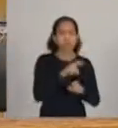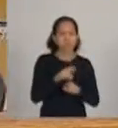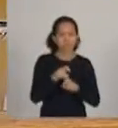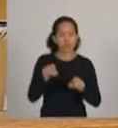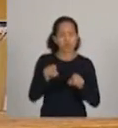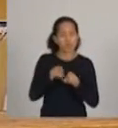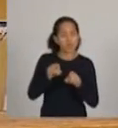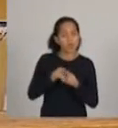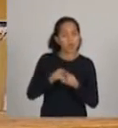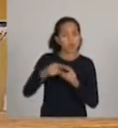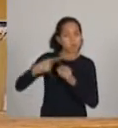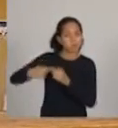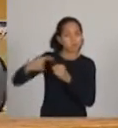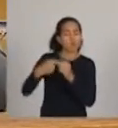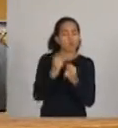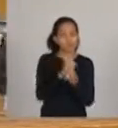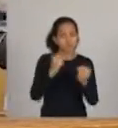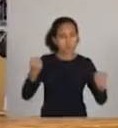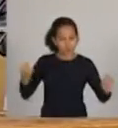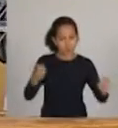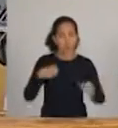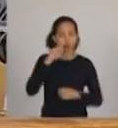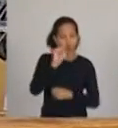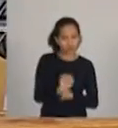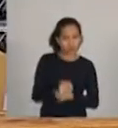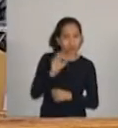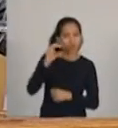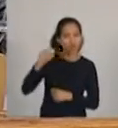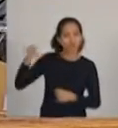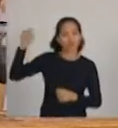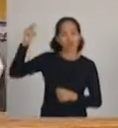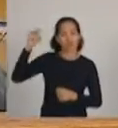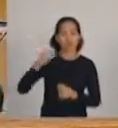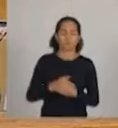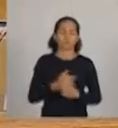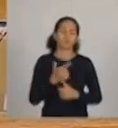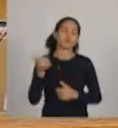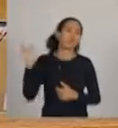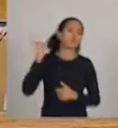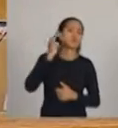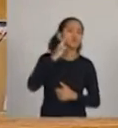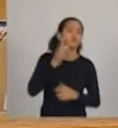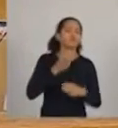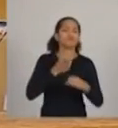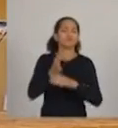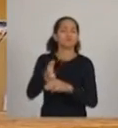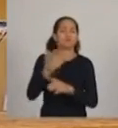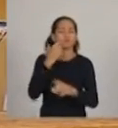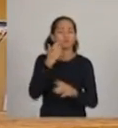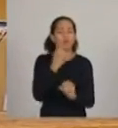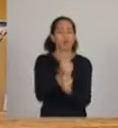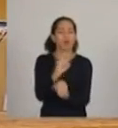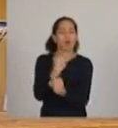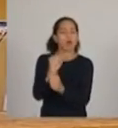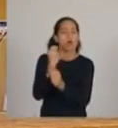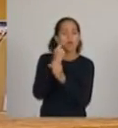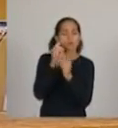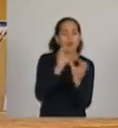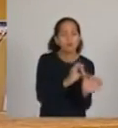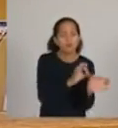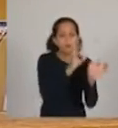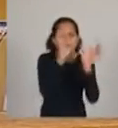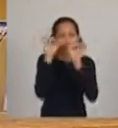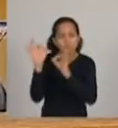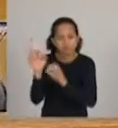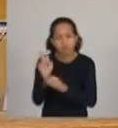em grandes municípios, no sul, no norte. Outro dia eu fui fiscalizar uma obra no sul do Espírito Santo,